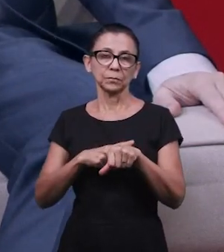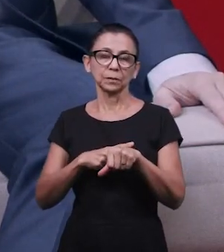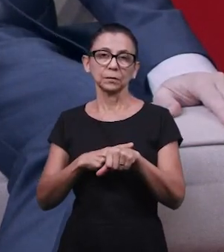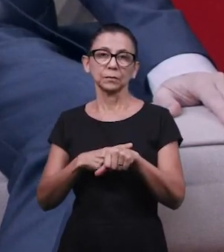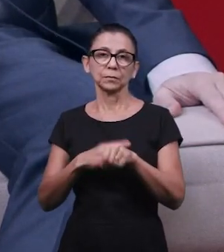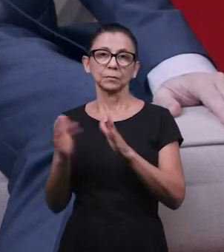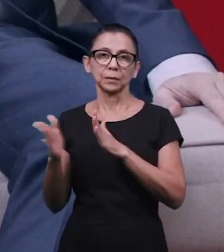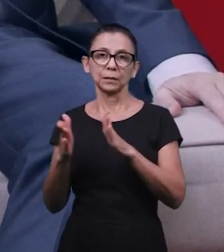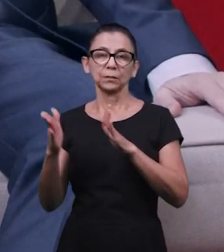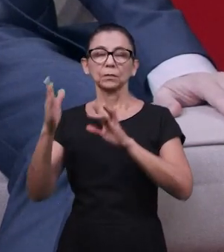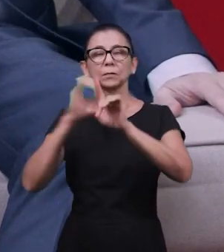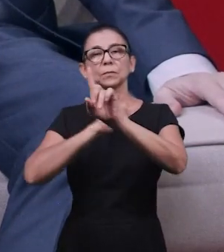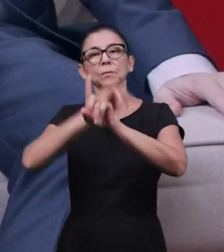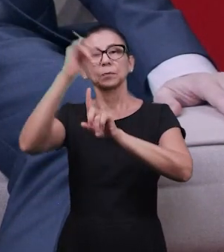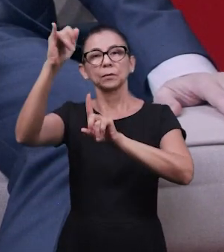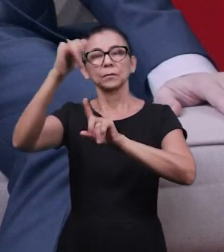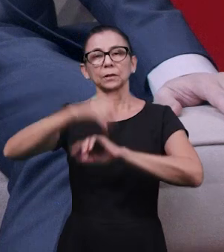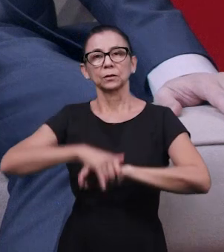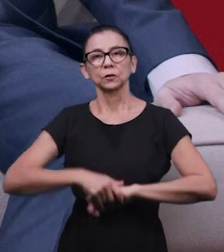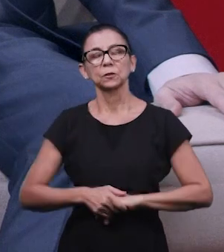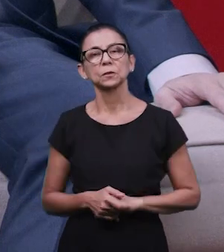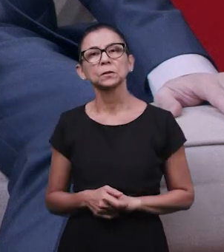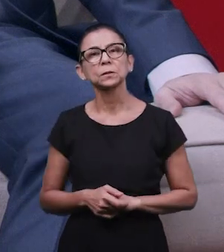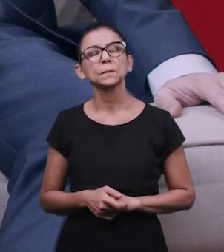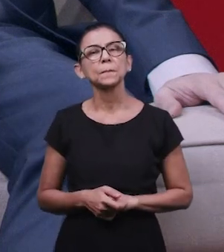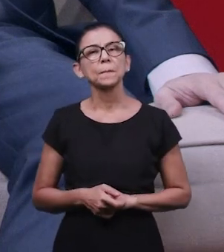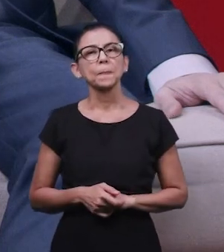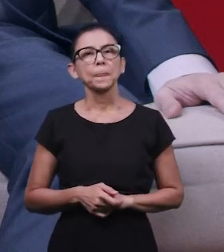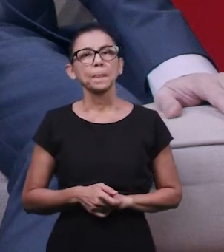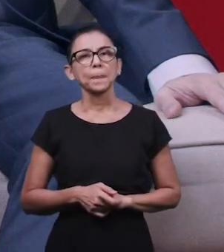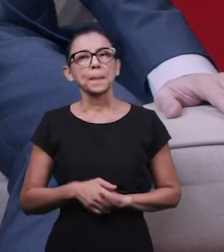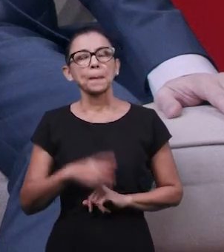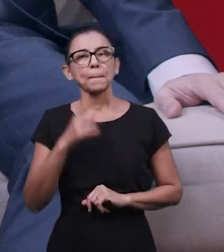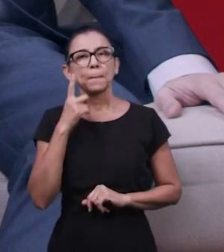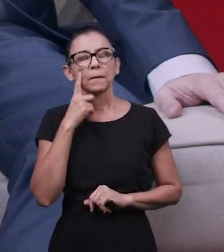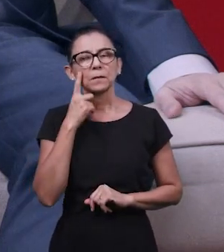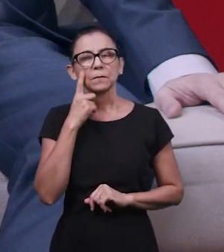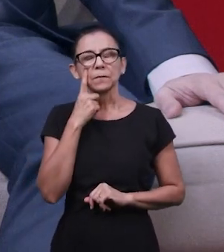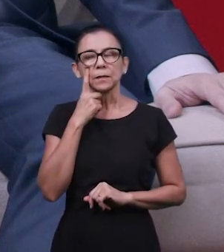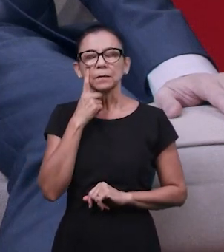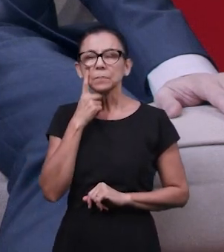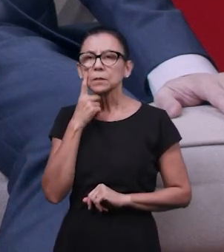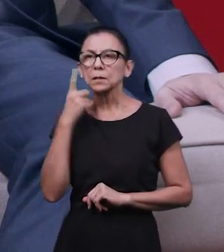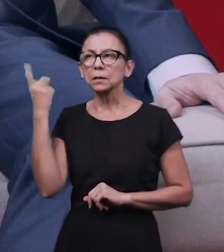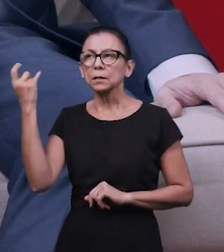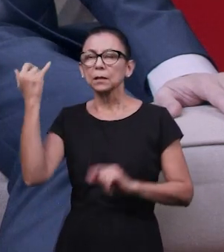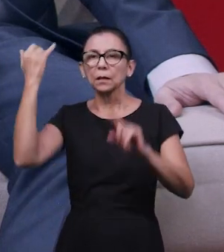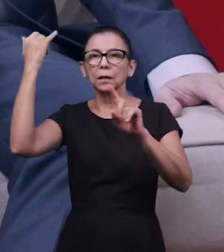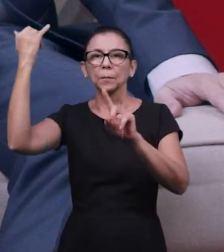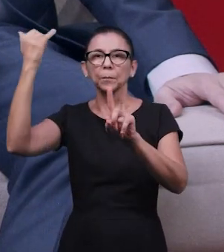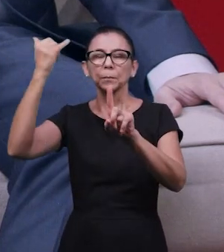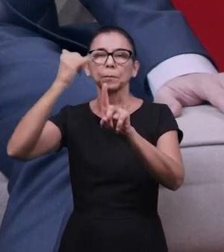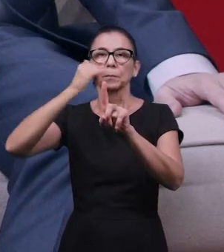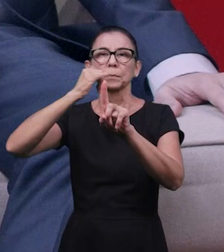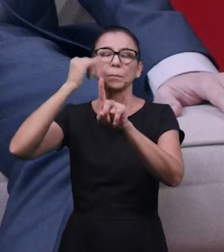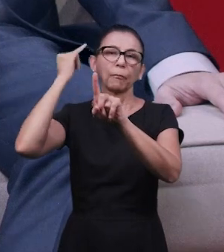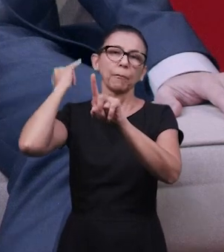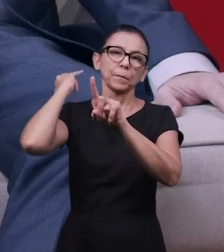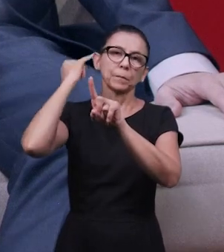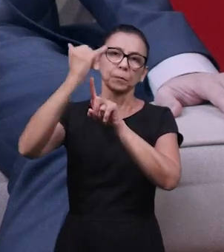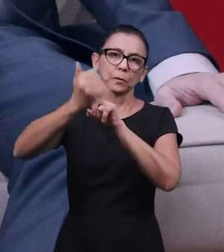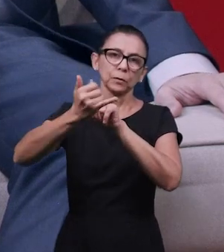escape, é o nosso socorro, é como nós devemos agir e vencer e estar